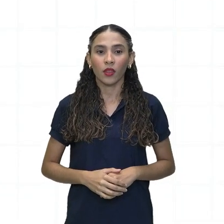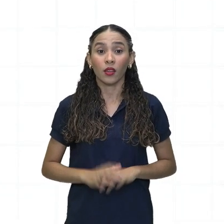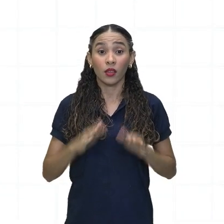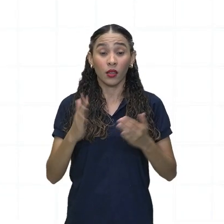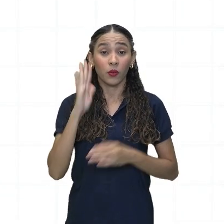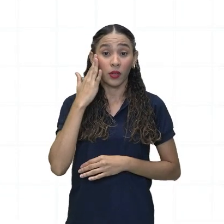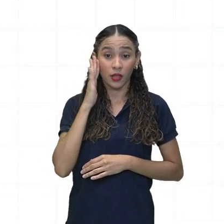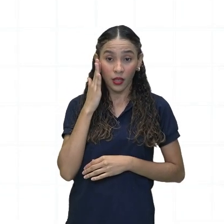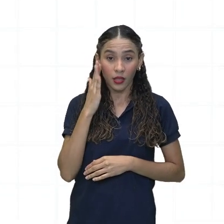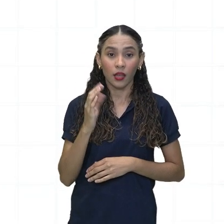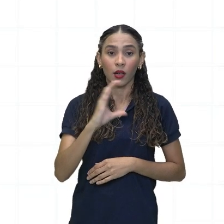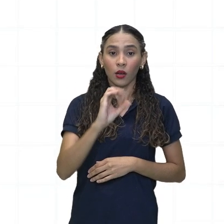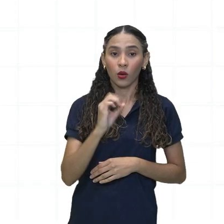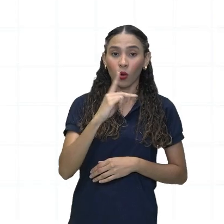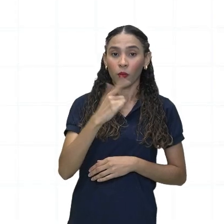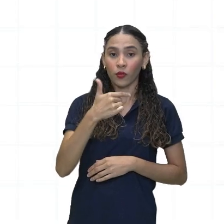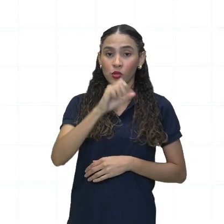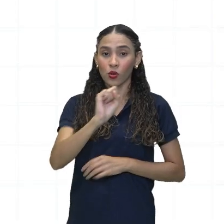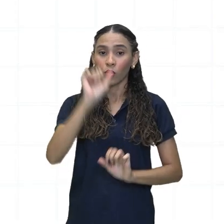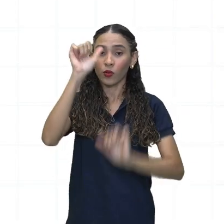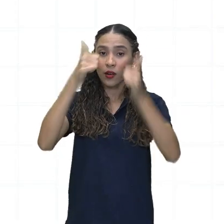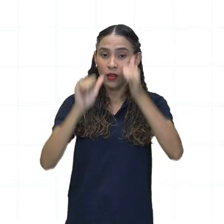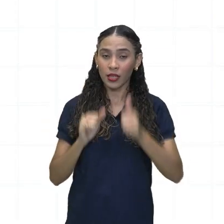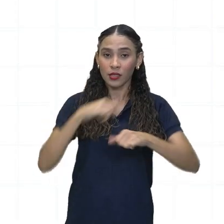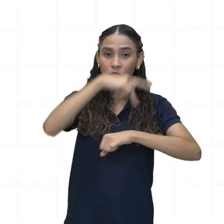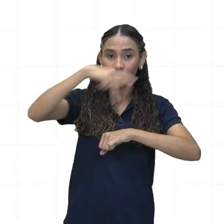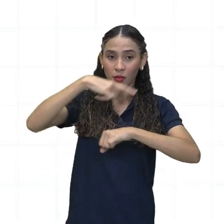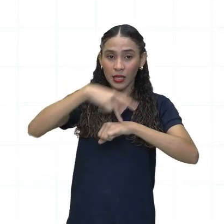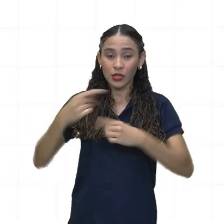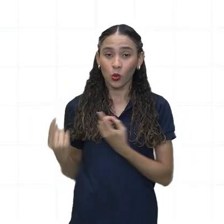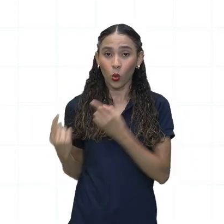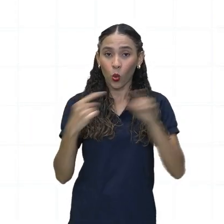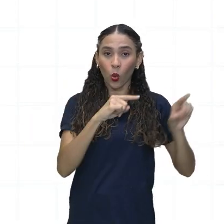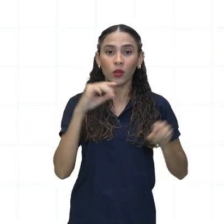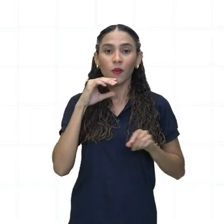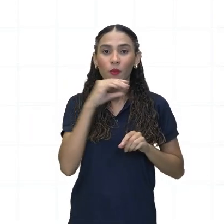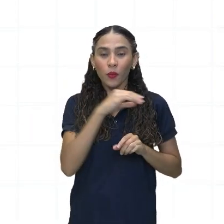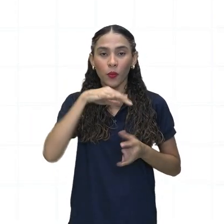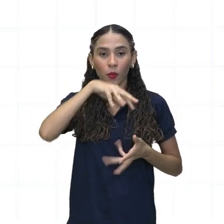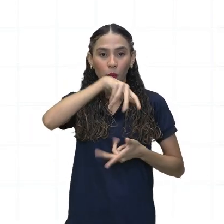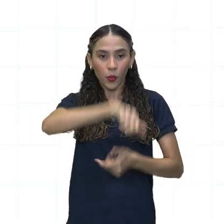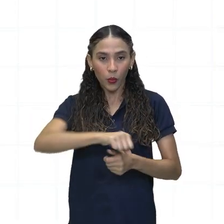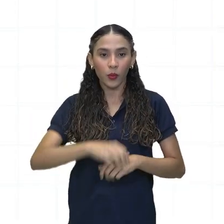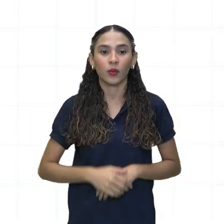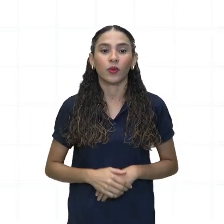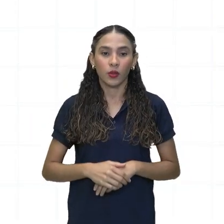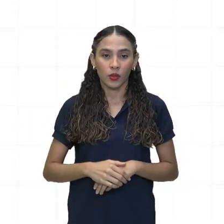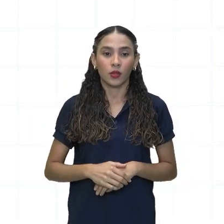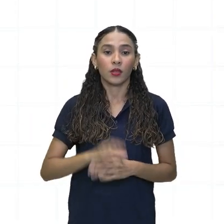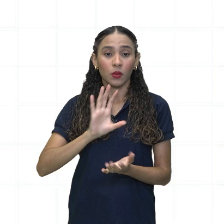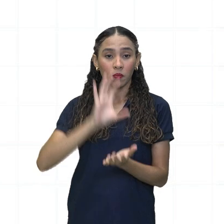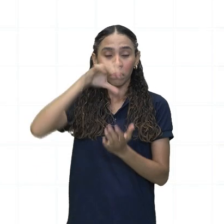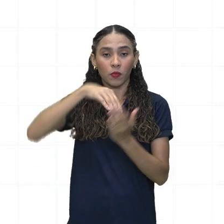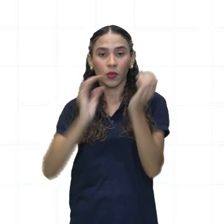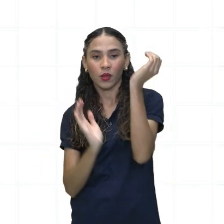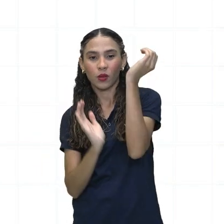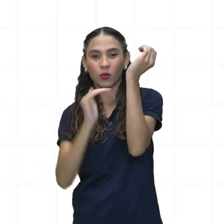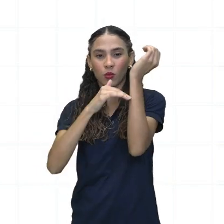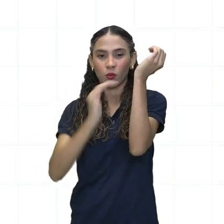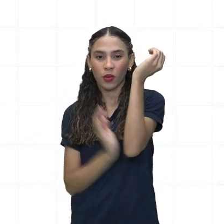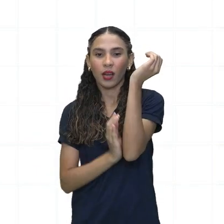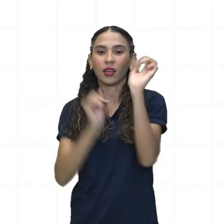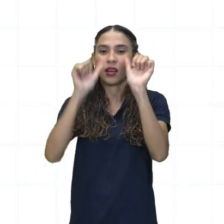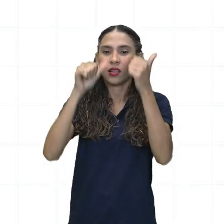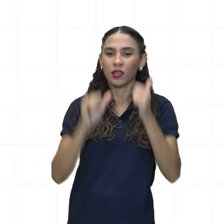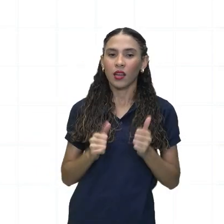Entenda. COP28 avalia a ação de países contra aquecimento global. Cúpula de Dubai fará revisão do que foi